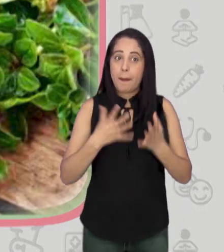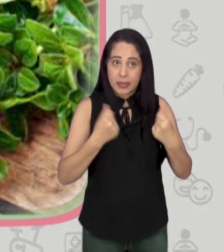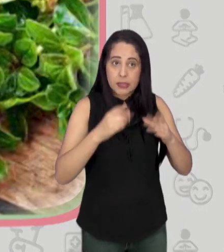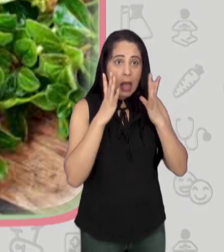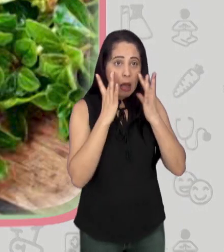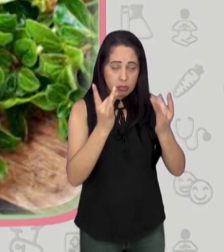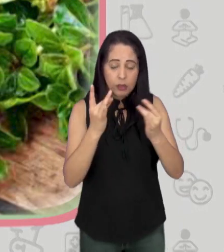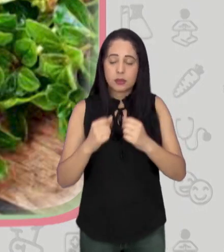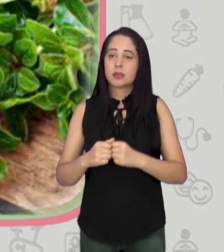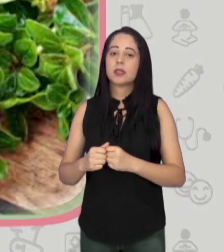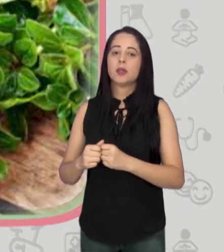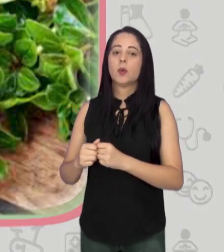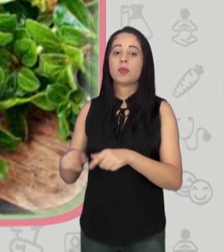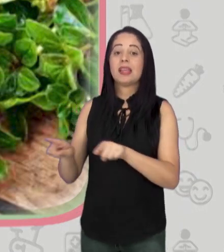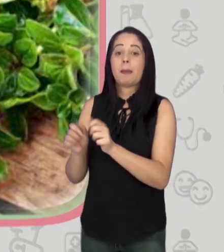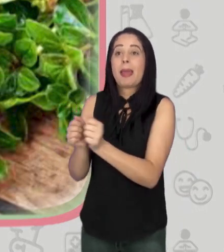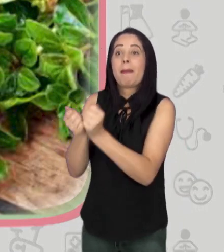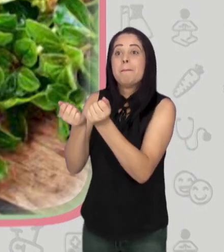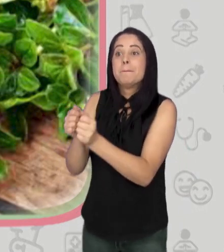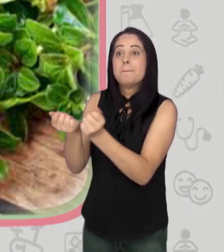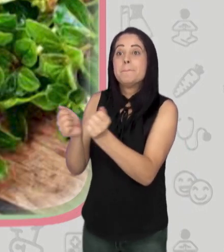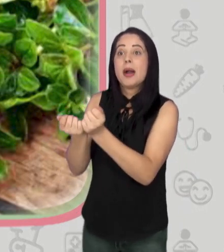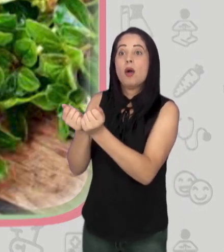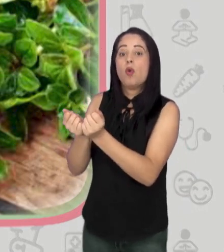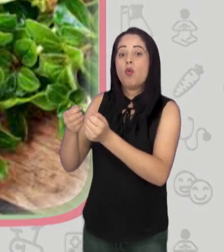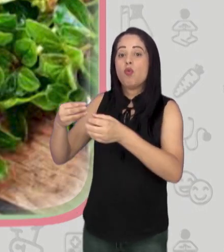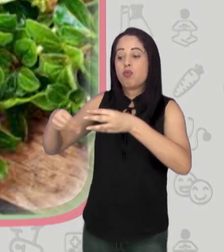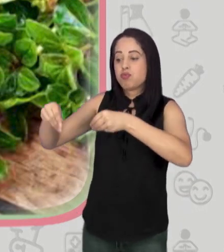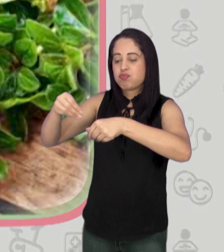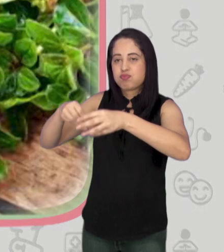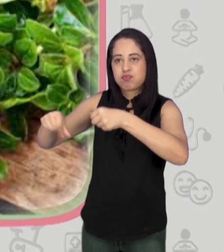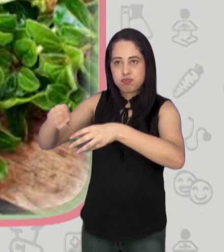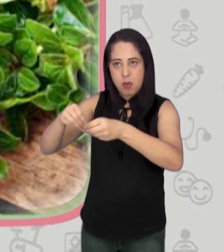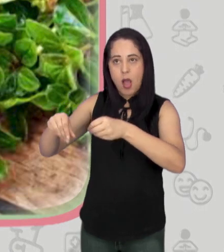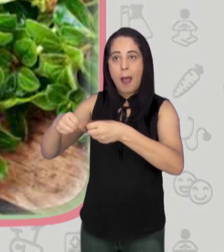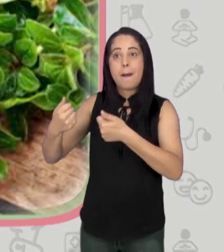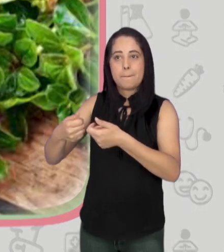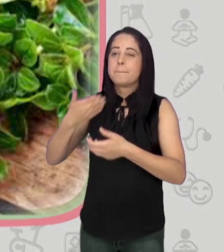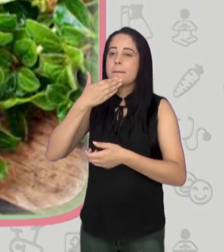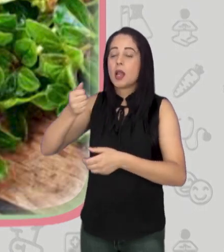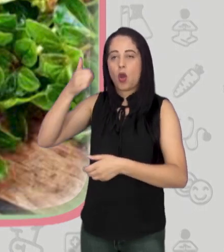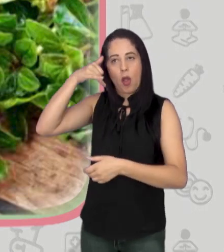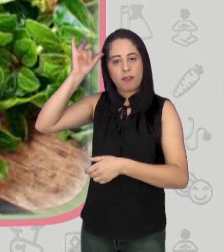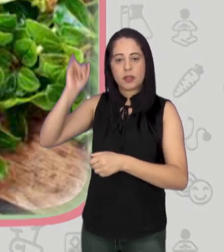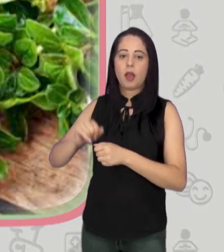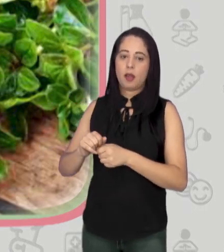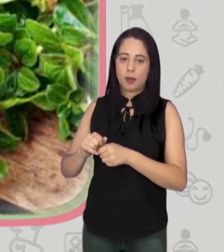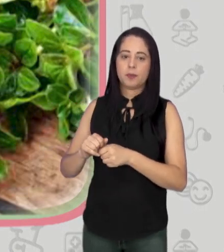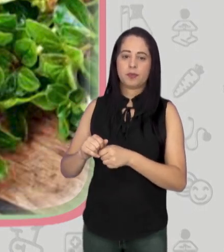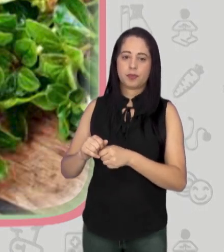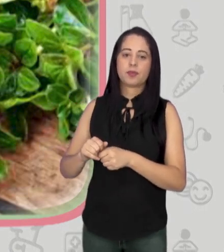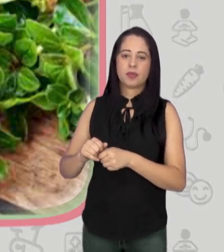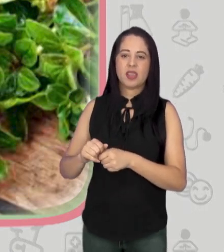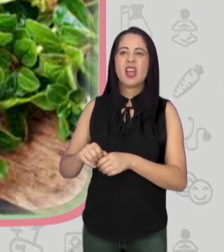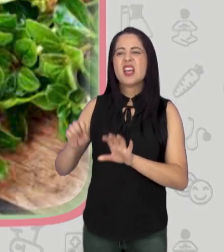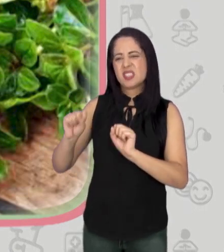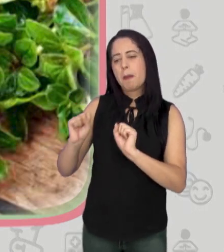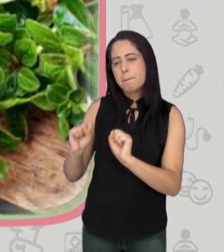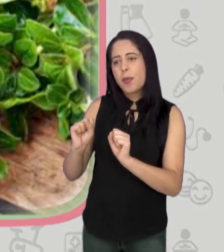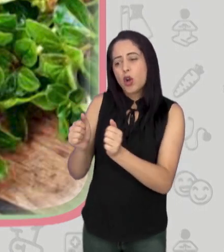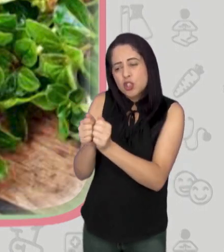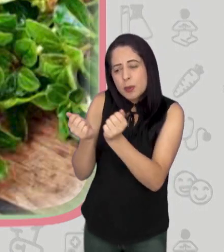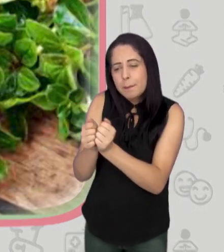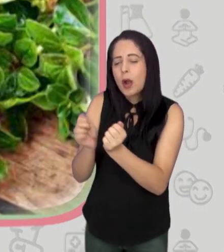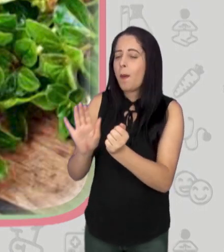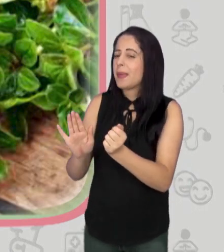mamãe, aí em casa. Exatamente. Pães com farinhas refinadas e sem fibras. Isso, são Legal aqueles... consumir fibras de manhã? Sim, a gente pode até optar por um